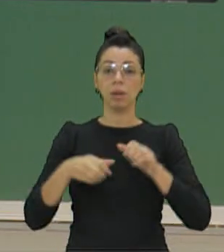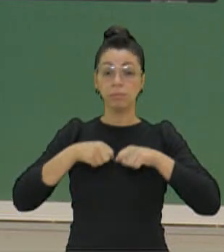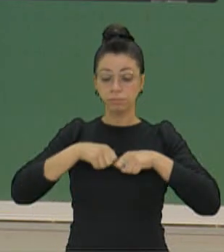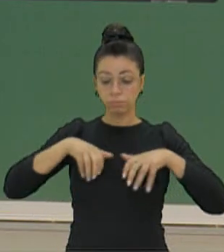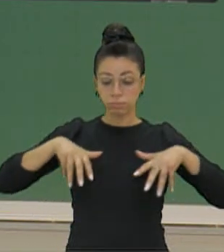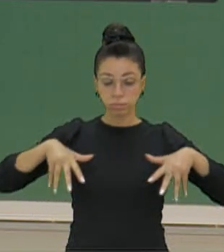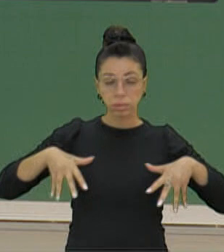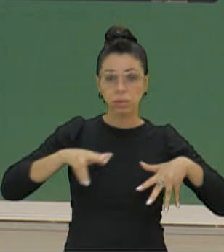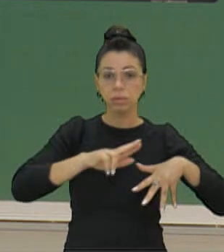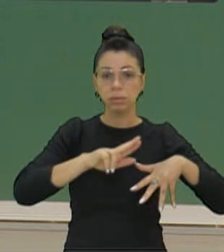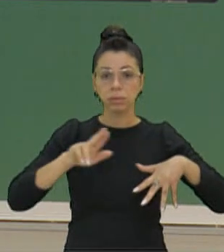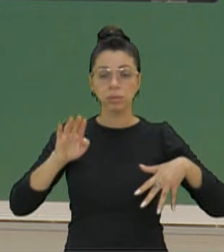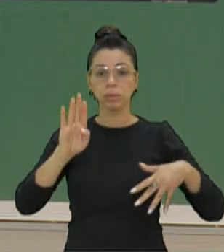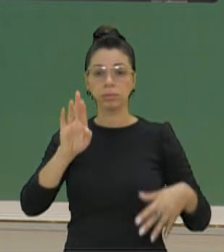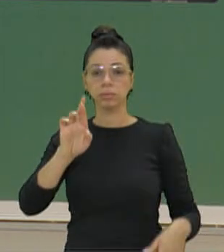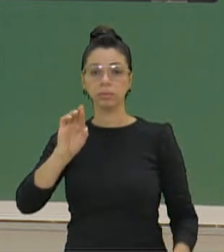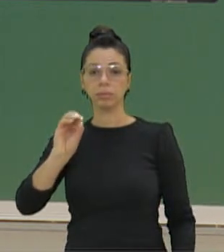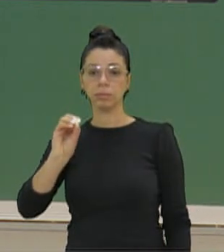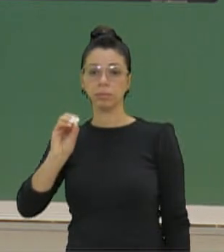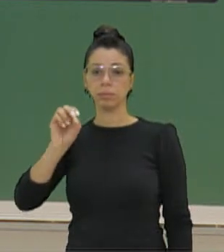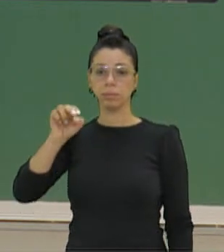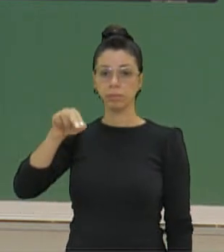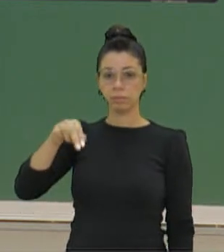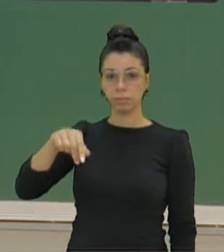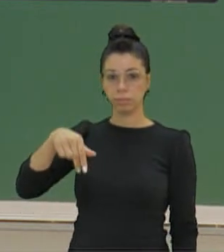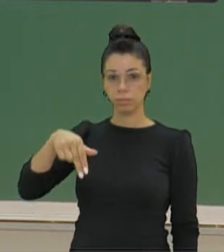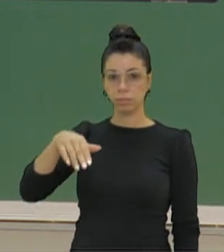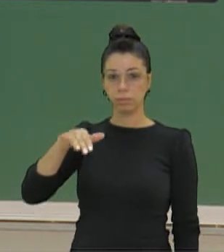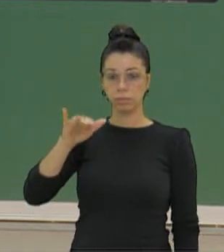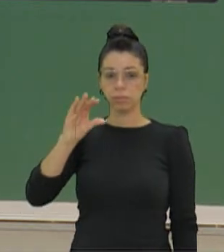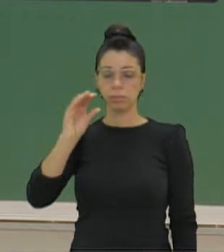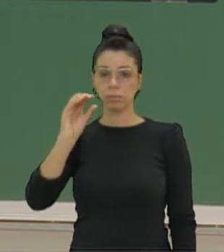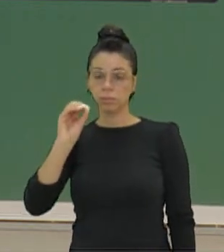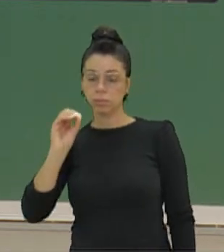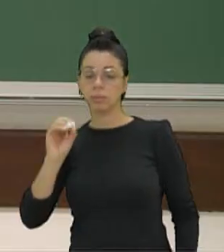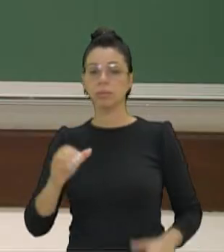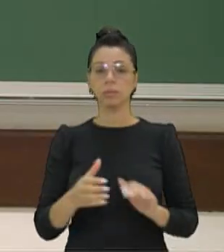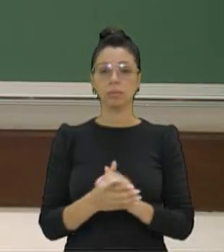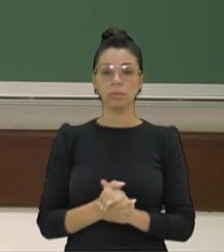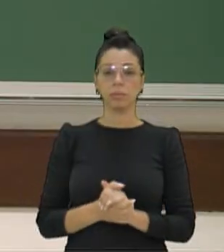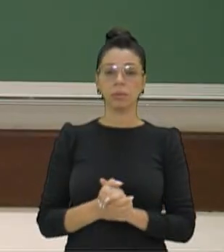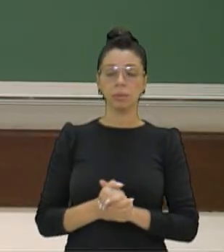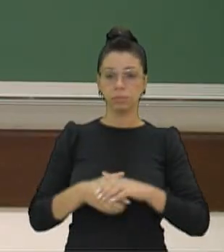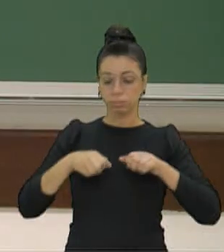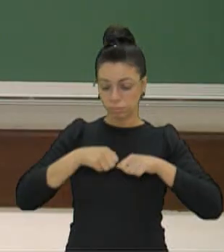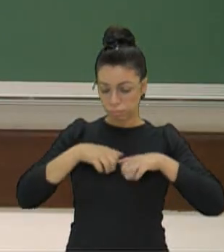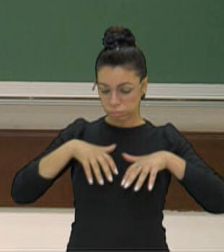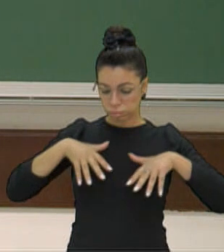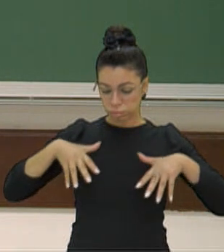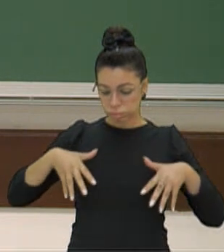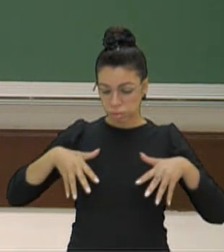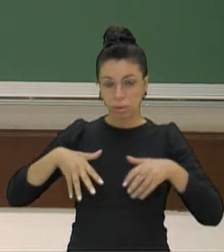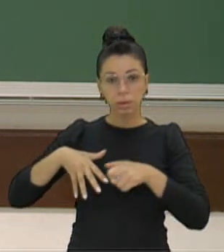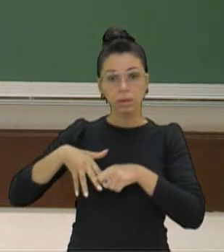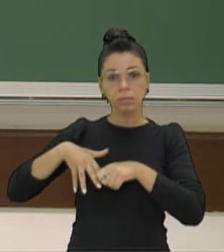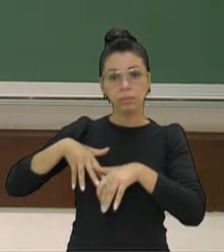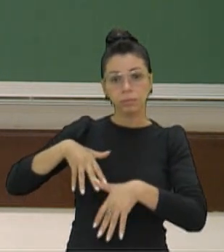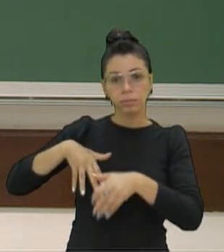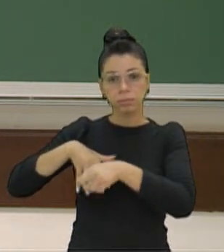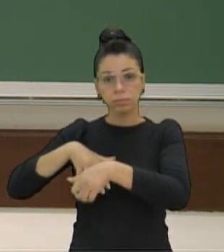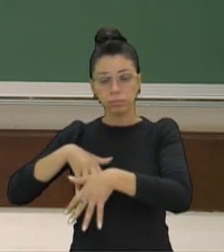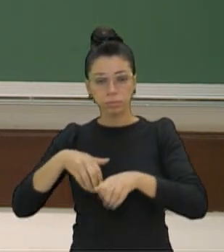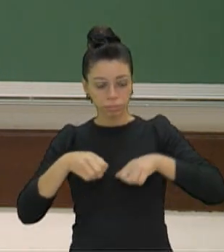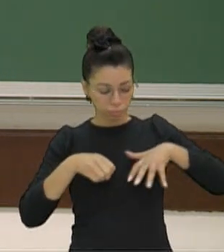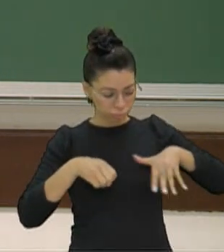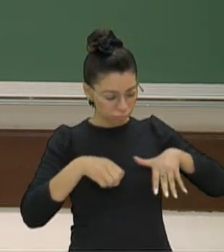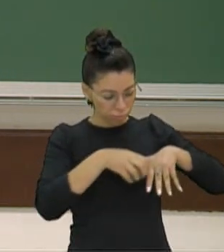chama de brônquios. E aí depois os brônquios se ramificam, formando os bronquíolos, né? Mas o número 4 estava